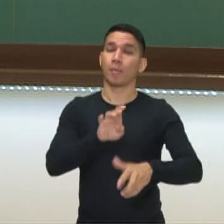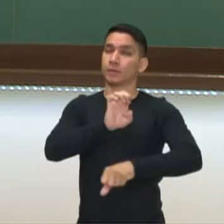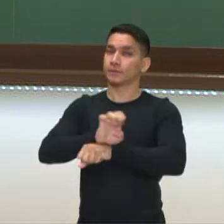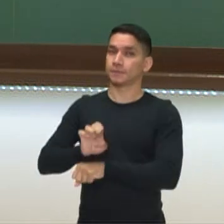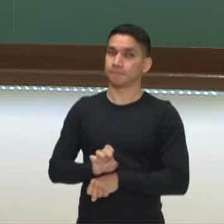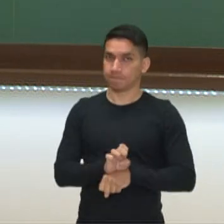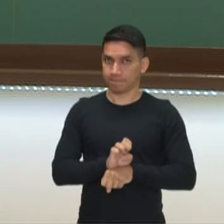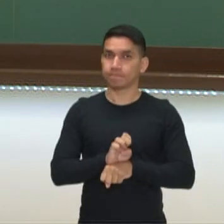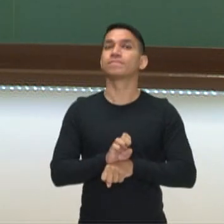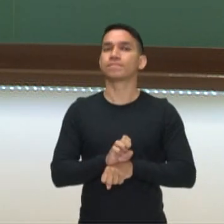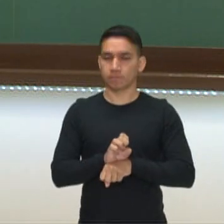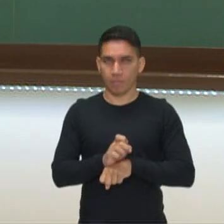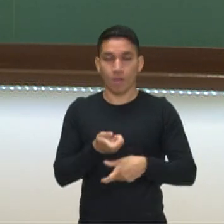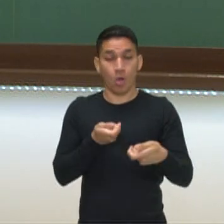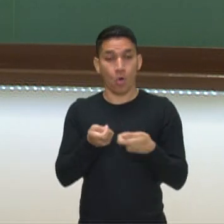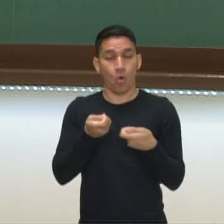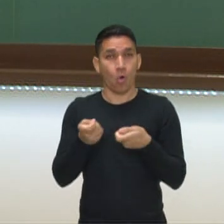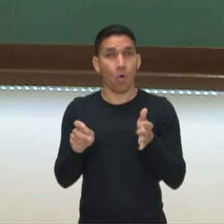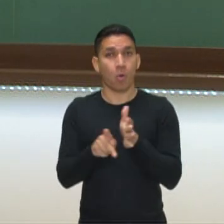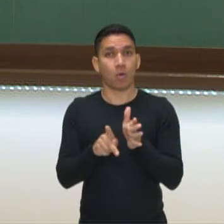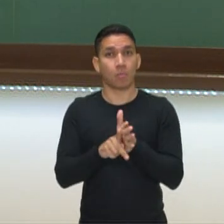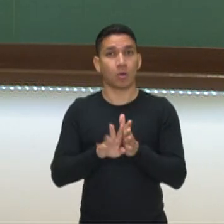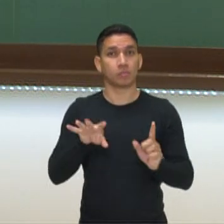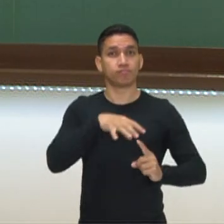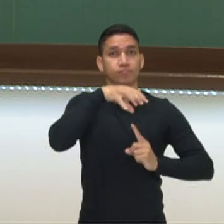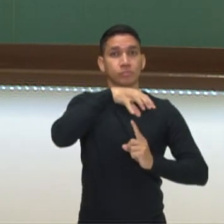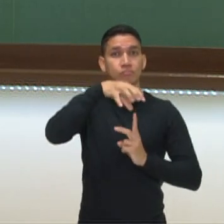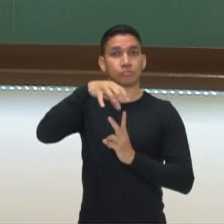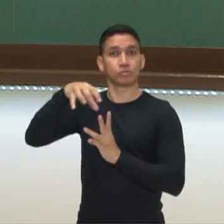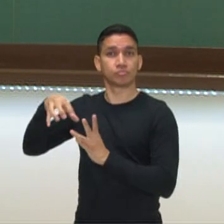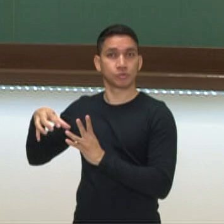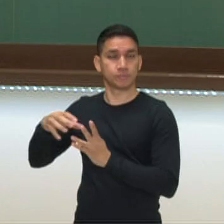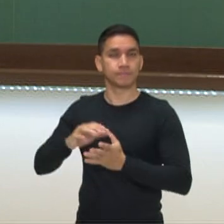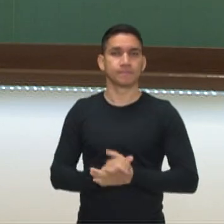Estado, controlados pelos monarcas, tá?